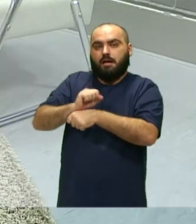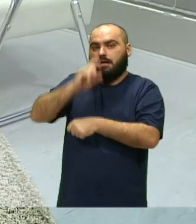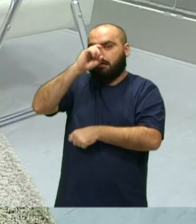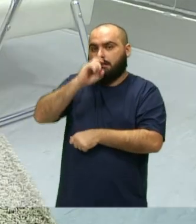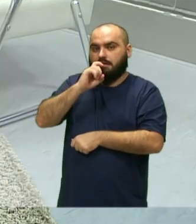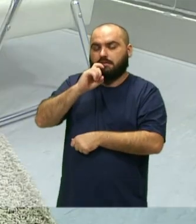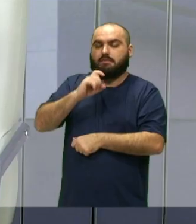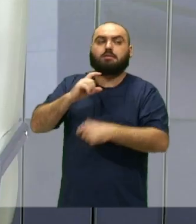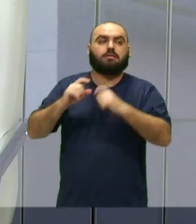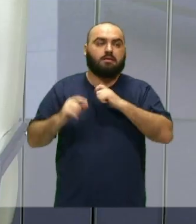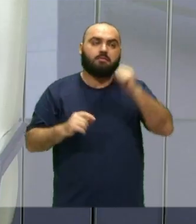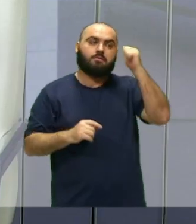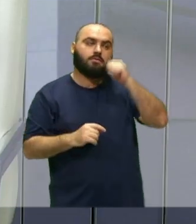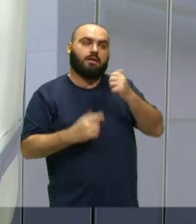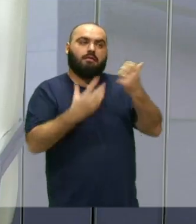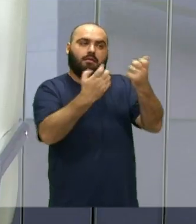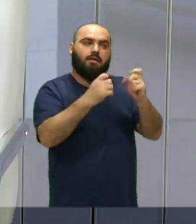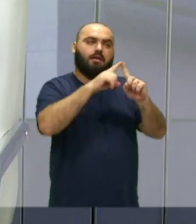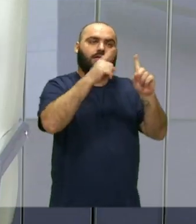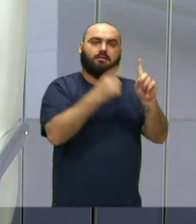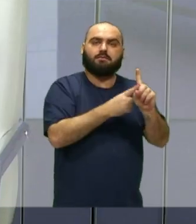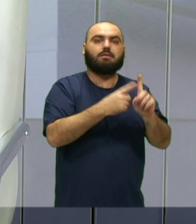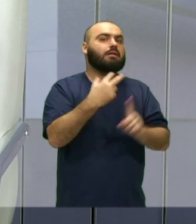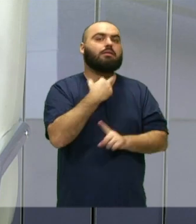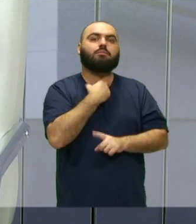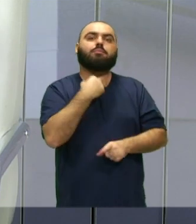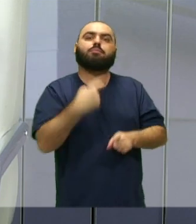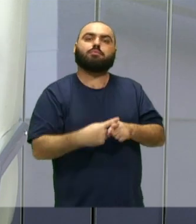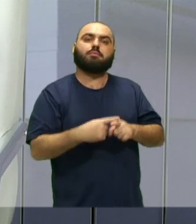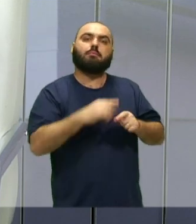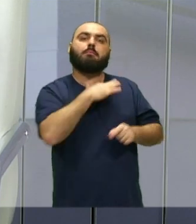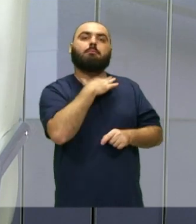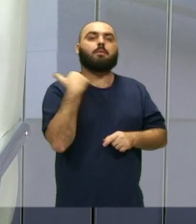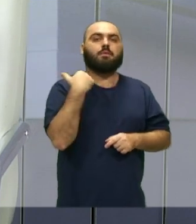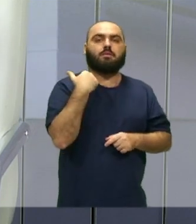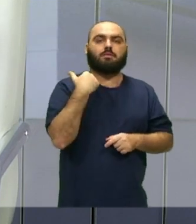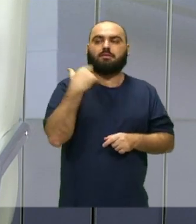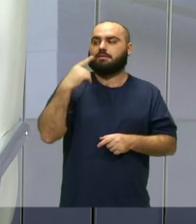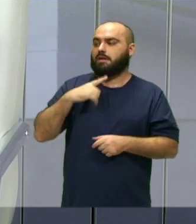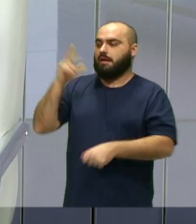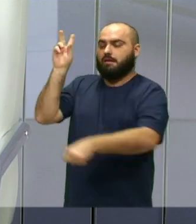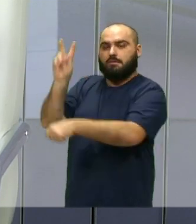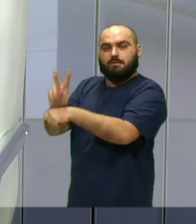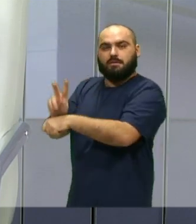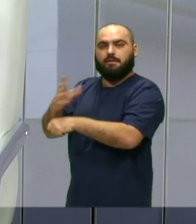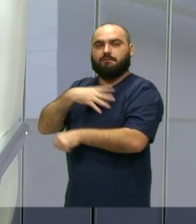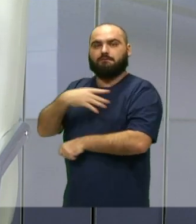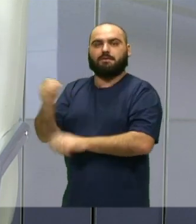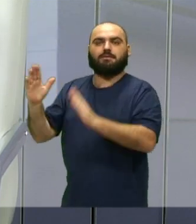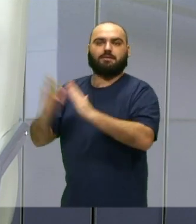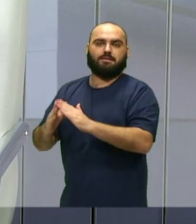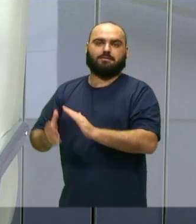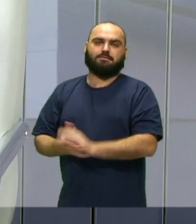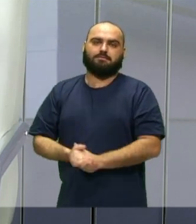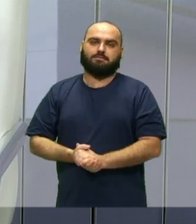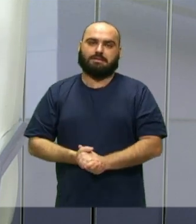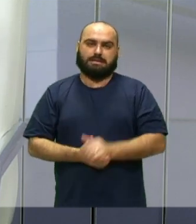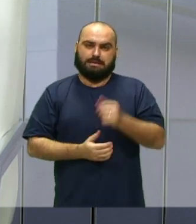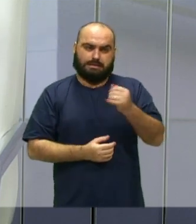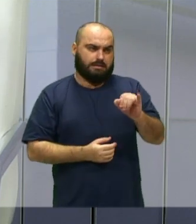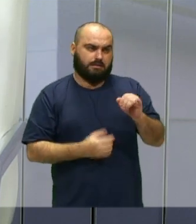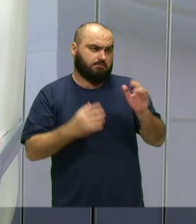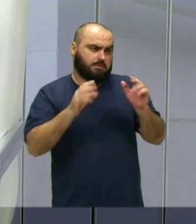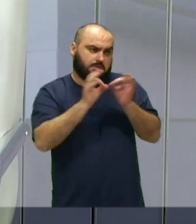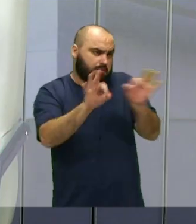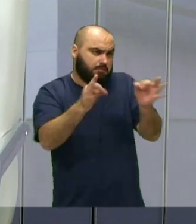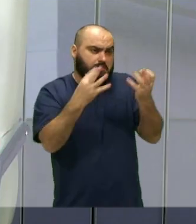gostariam de engravidar, mas não podem engravidar sob risco de morrer e ter outros filhos em casa para cuidar. Tem N motivos. Mas se ela não tiver motivo nenhum,